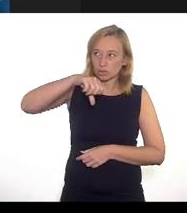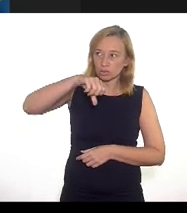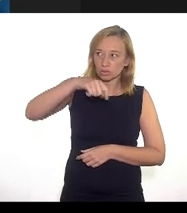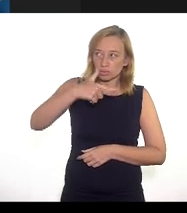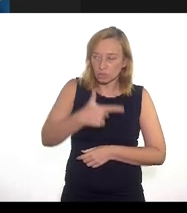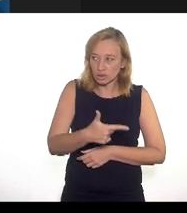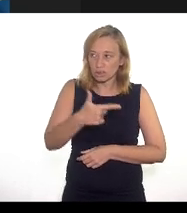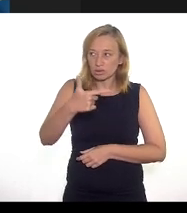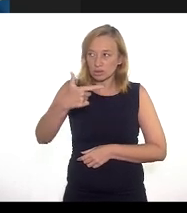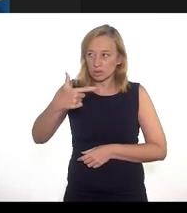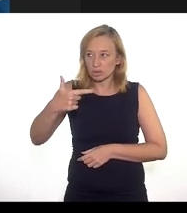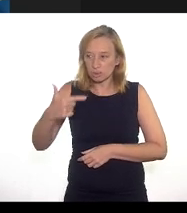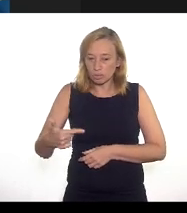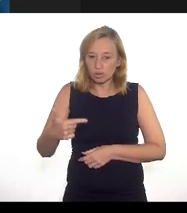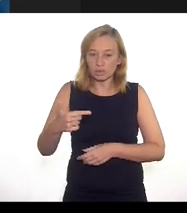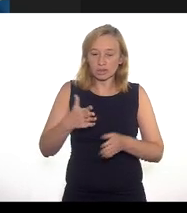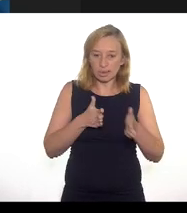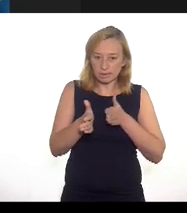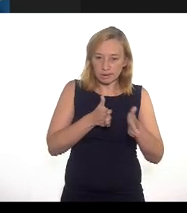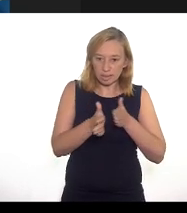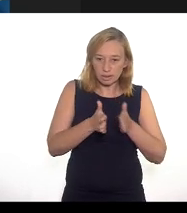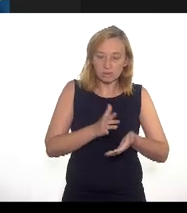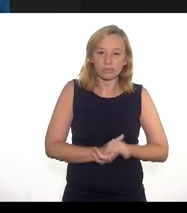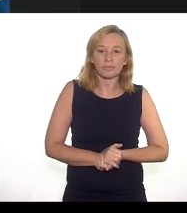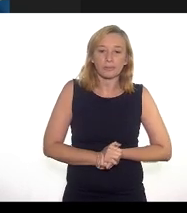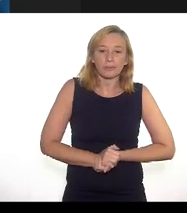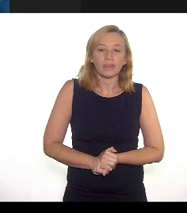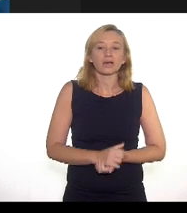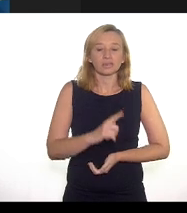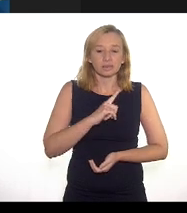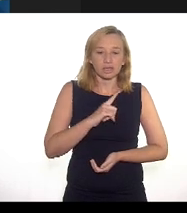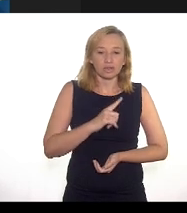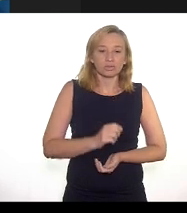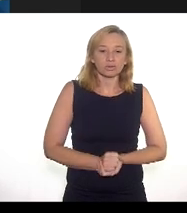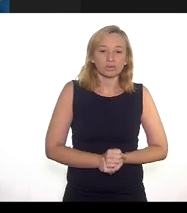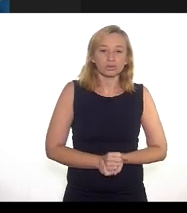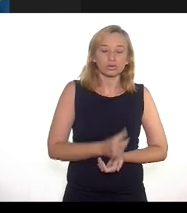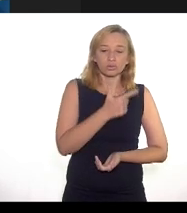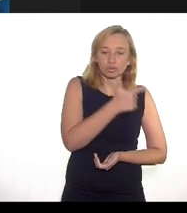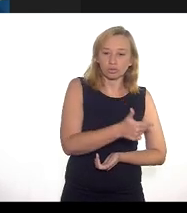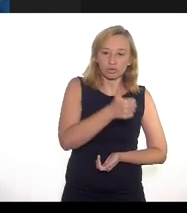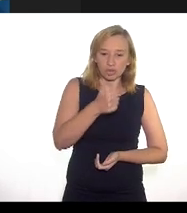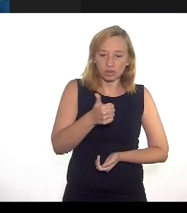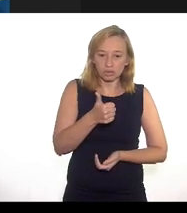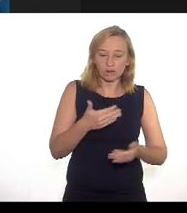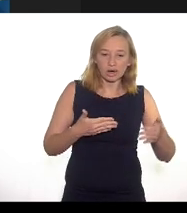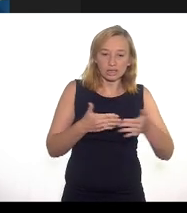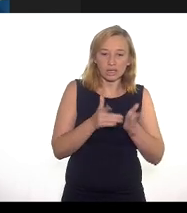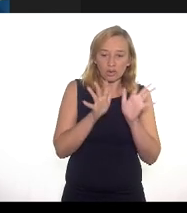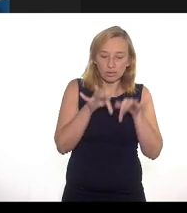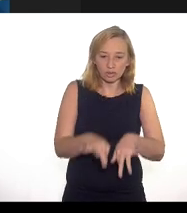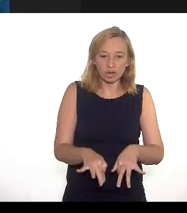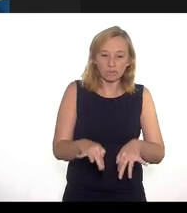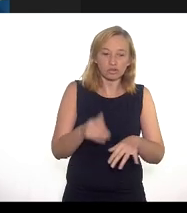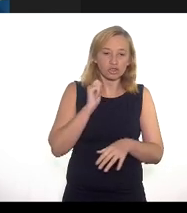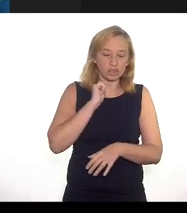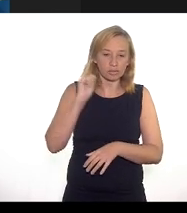1.309.202 acessos e temos... Em 2021, até o final de